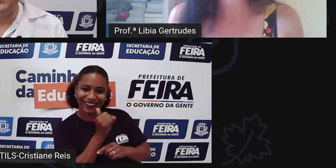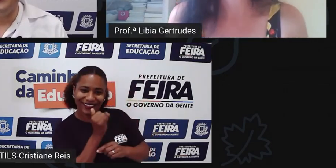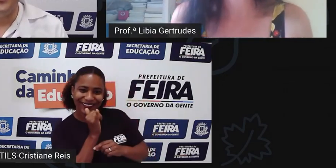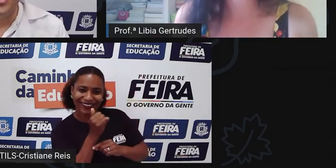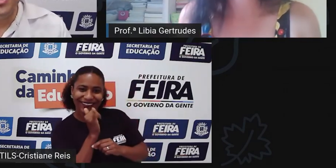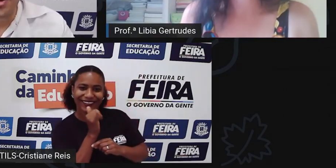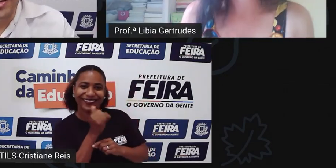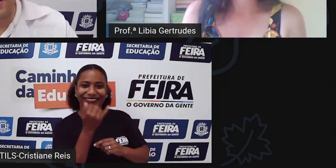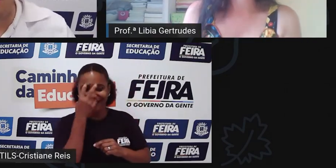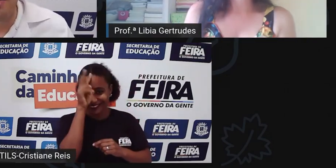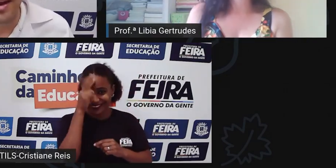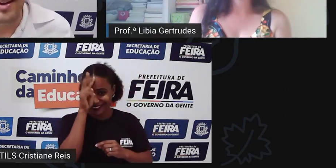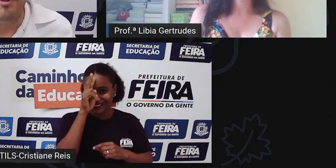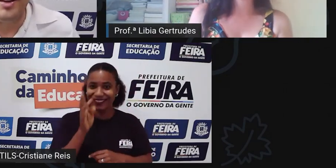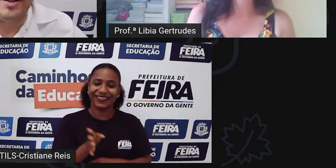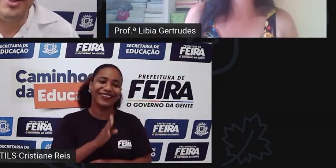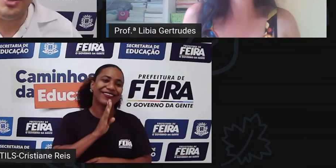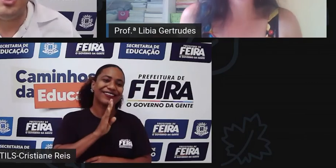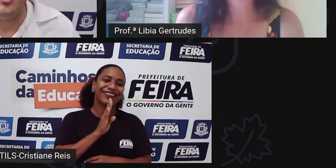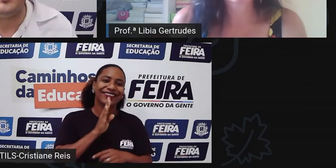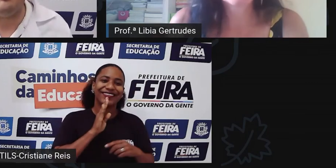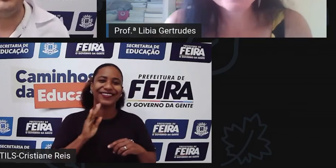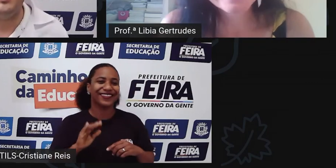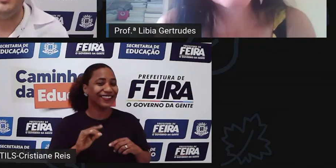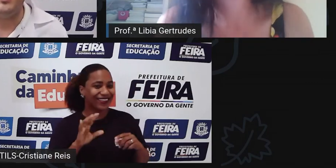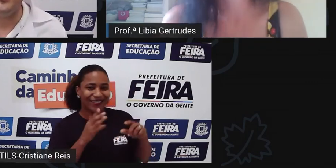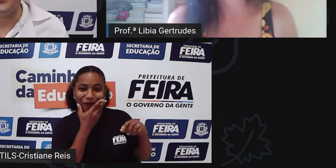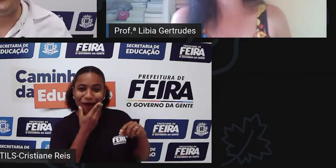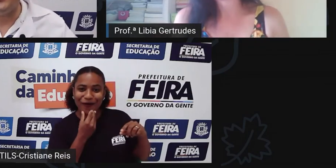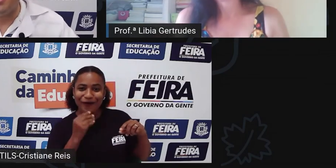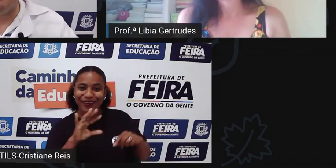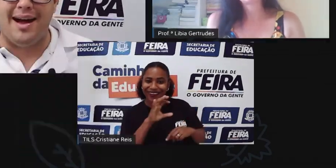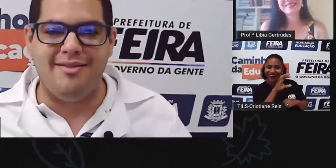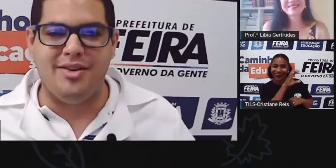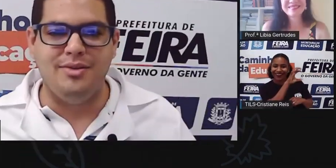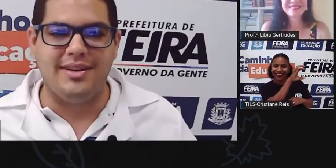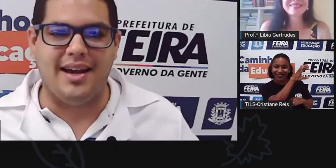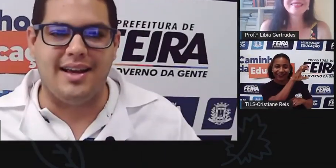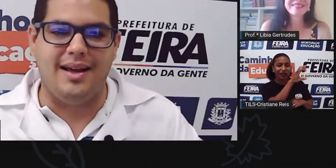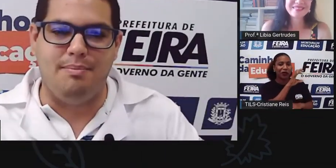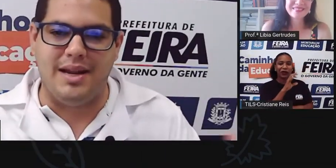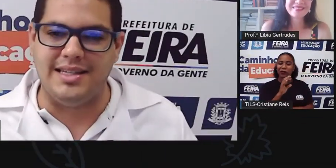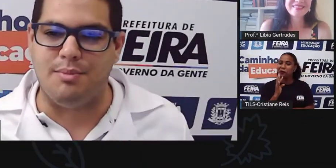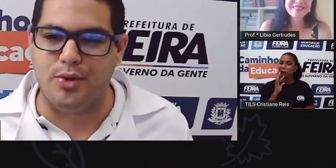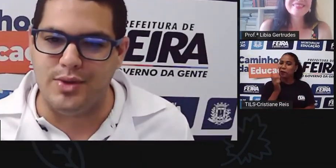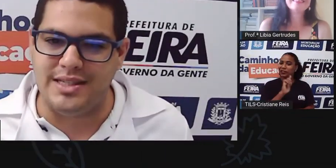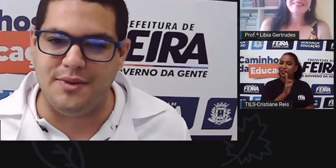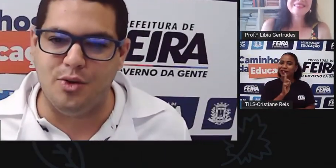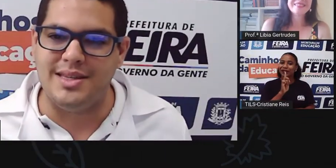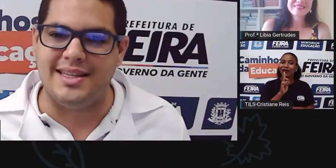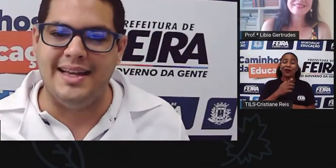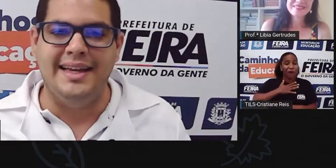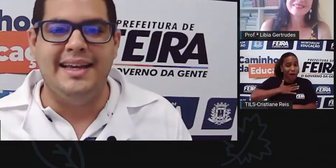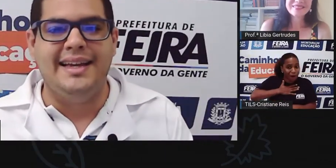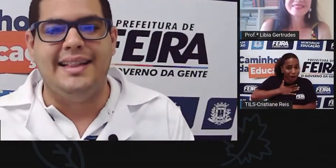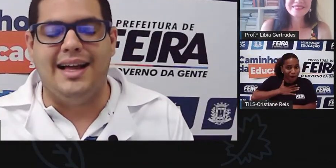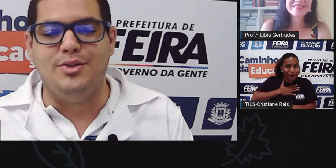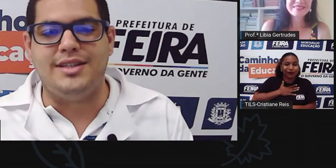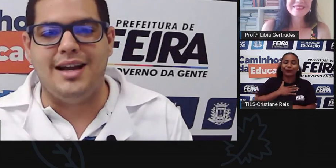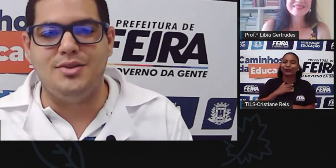Ah, eu adorei conhecer um Homem-Aranha africano, gente, eu não sabia, né, eu sou fã da Marvel, que é aquela empresa que produz filmes,